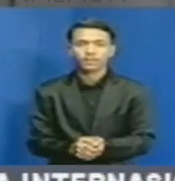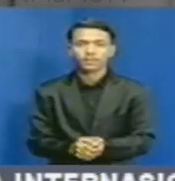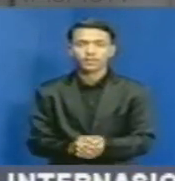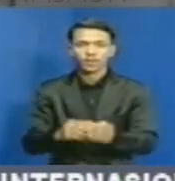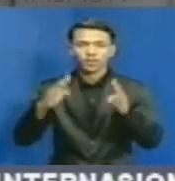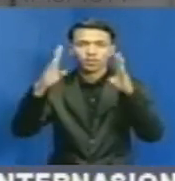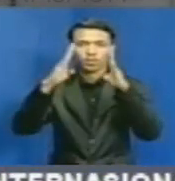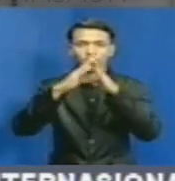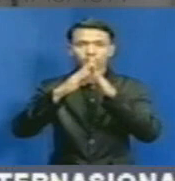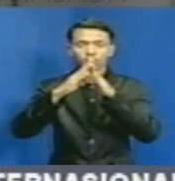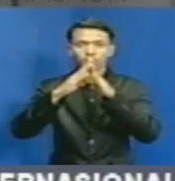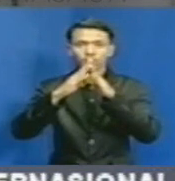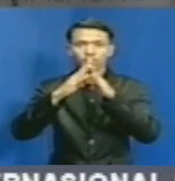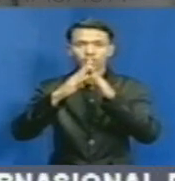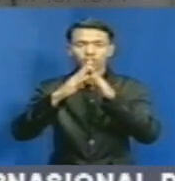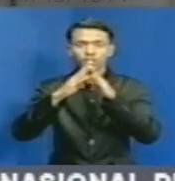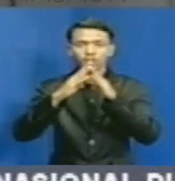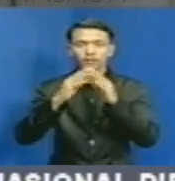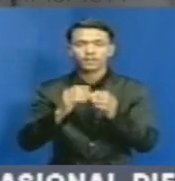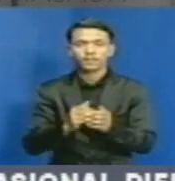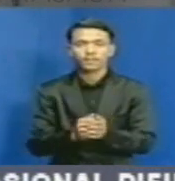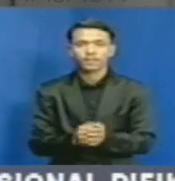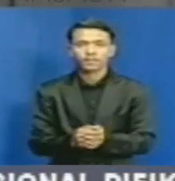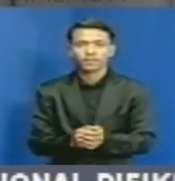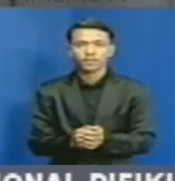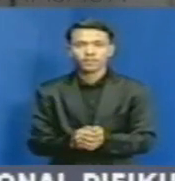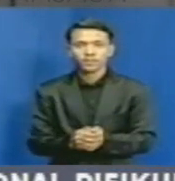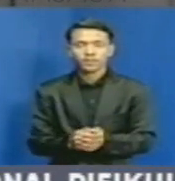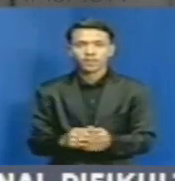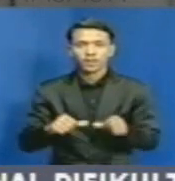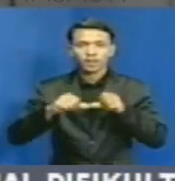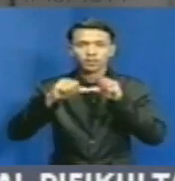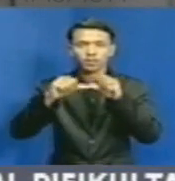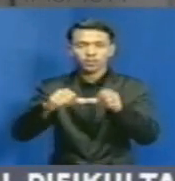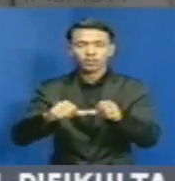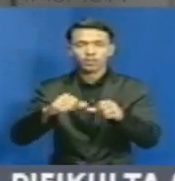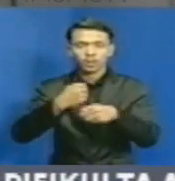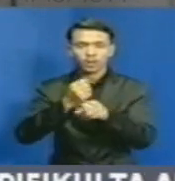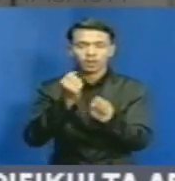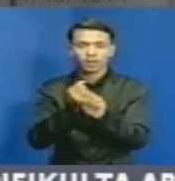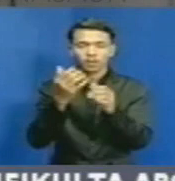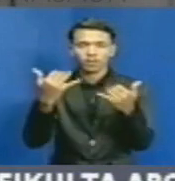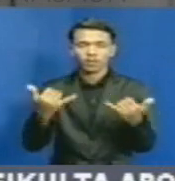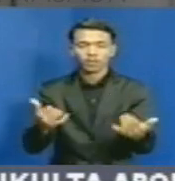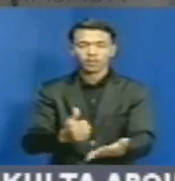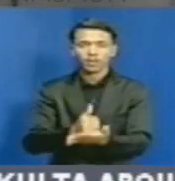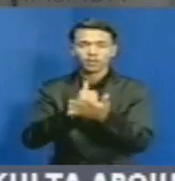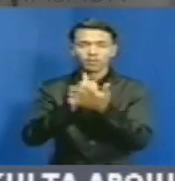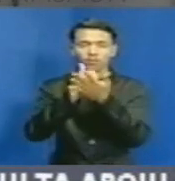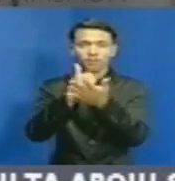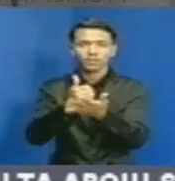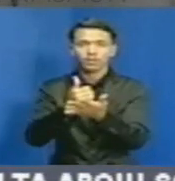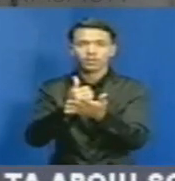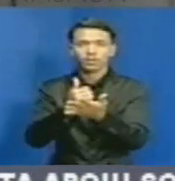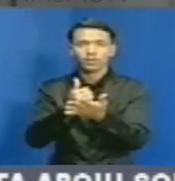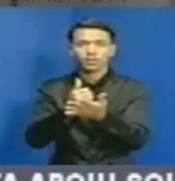ba uma memória de esperança sanu haron e nem atu continua halo agora. Apoio balo nos